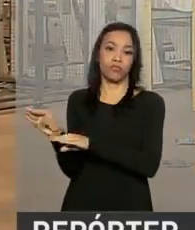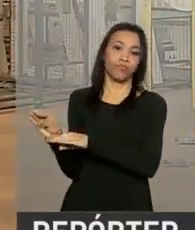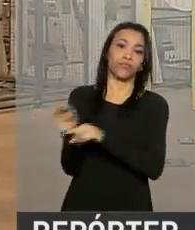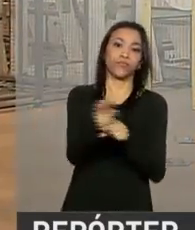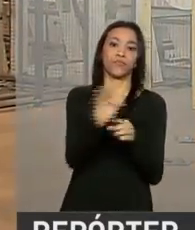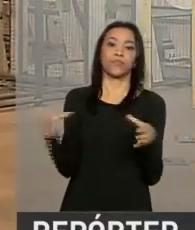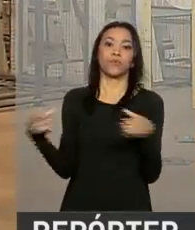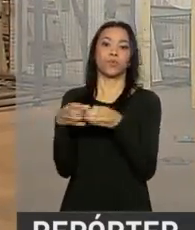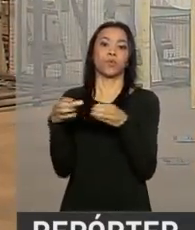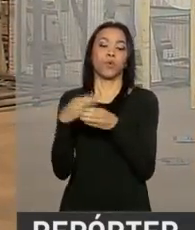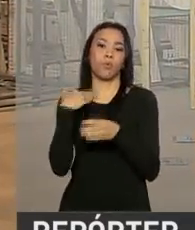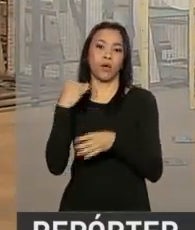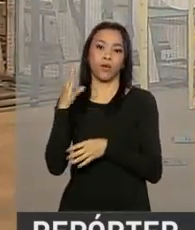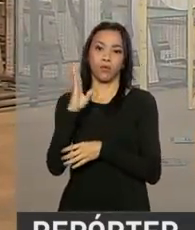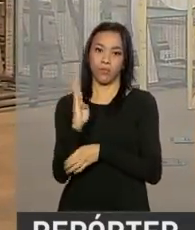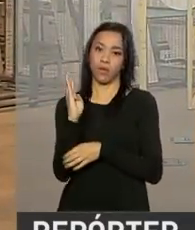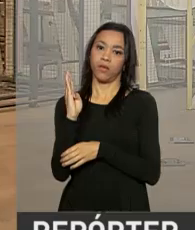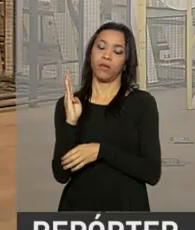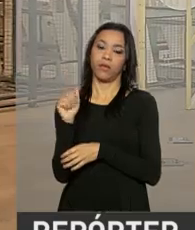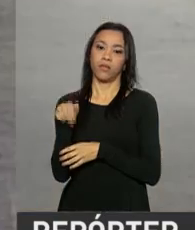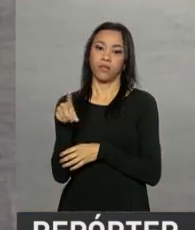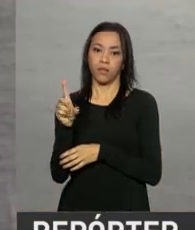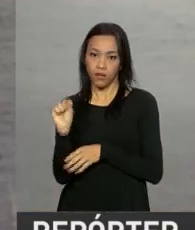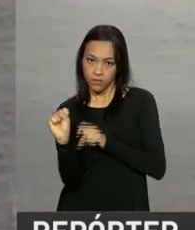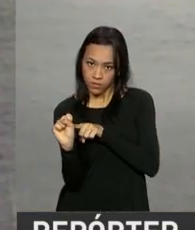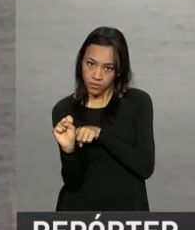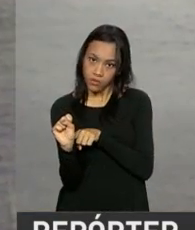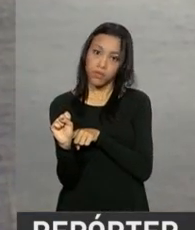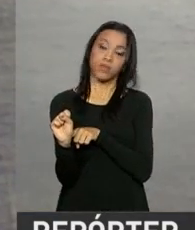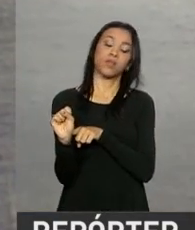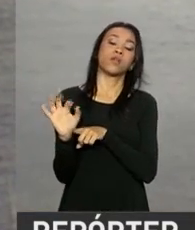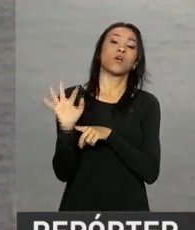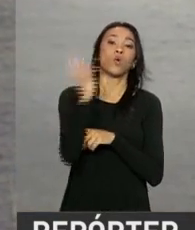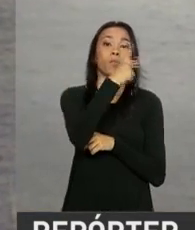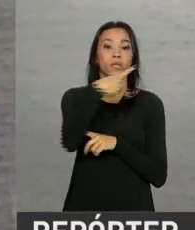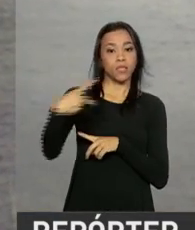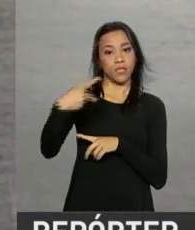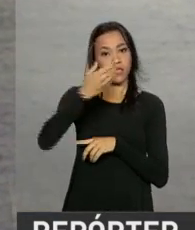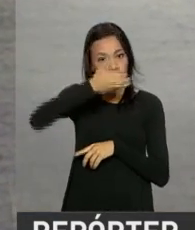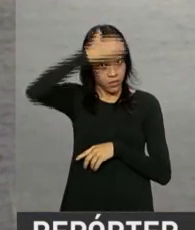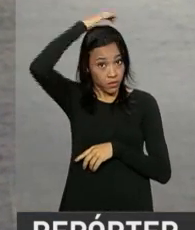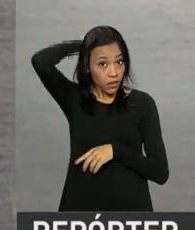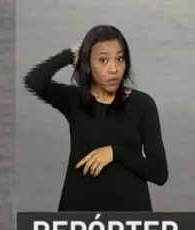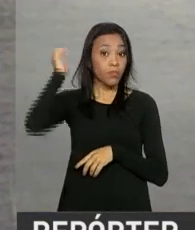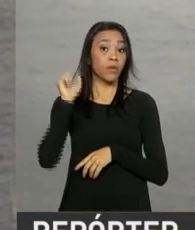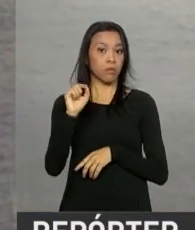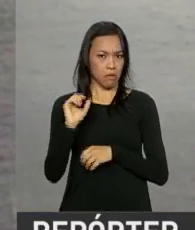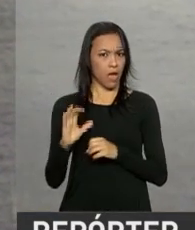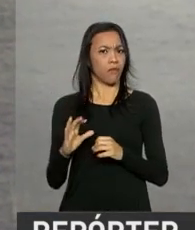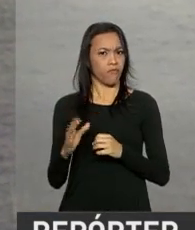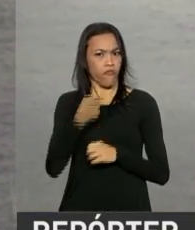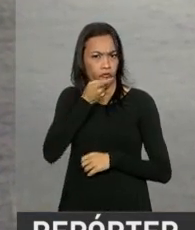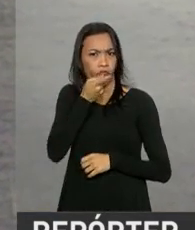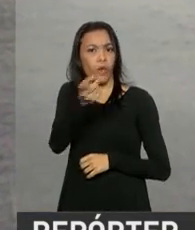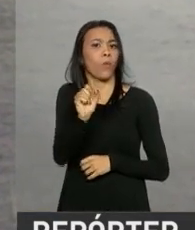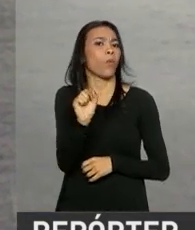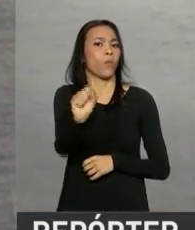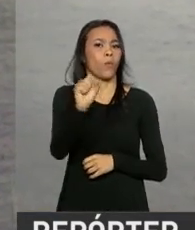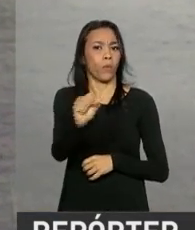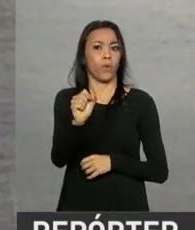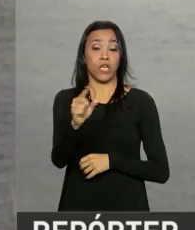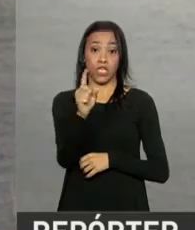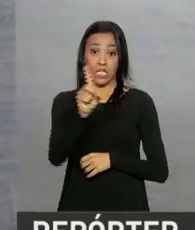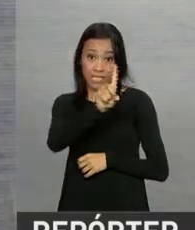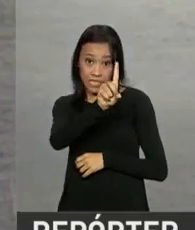Desenvolvimento Econômico e Social, o BNDES. O presidente em exercício, Michel Temer, garantiu que a devolução de